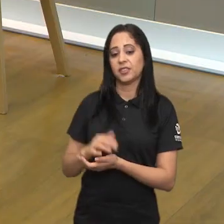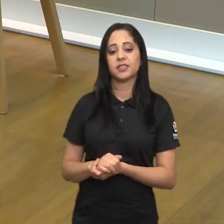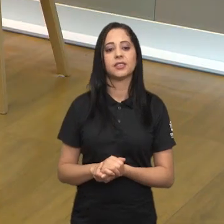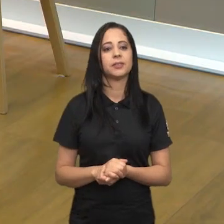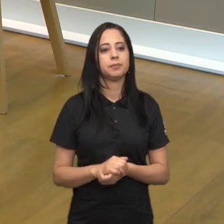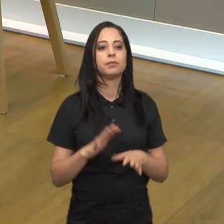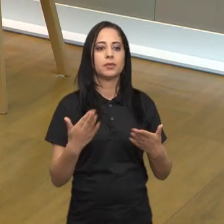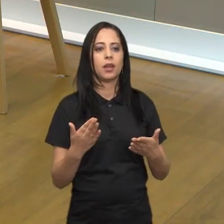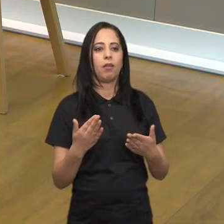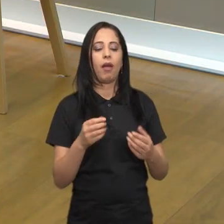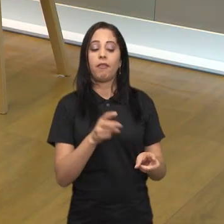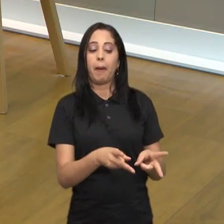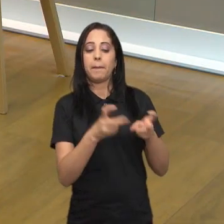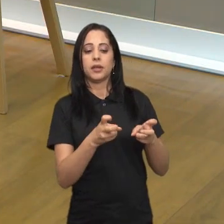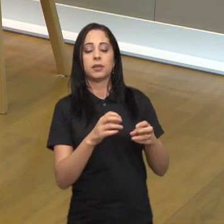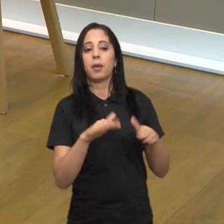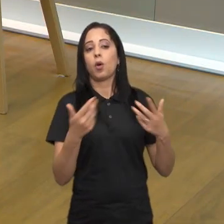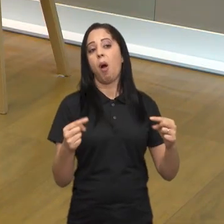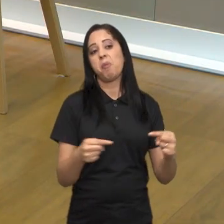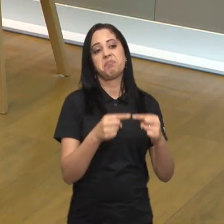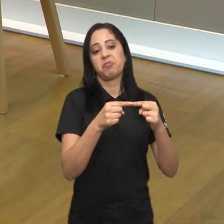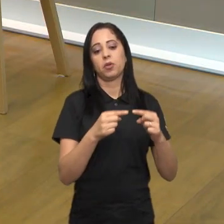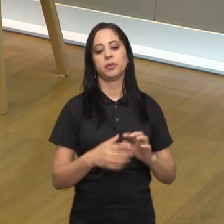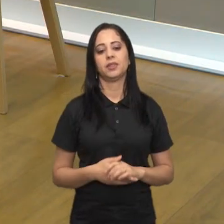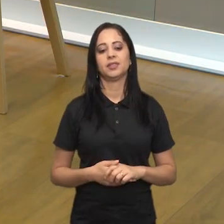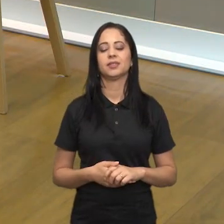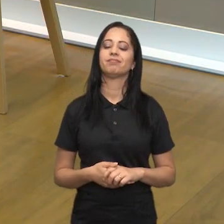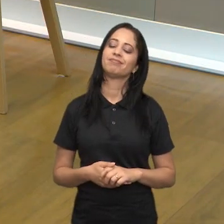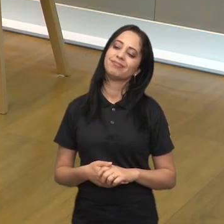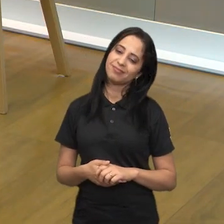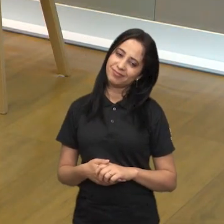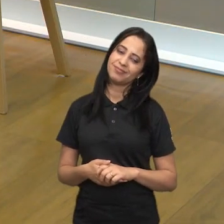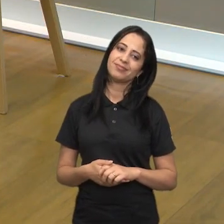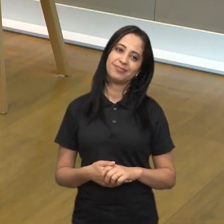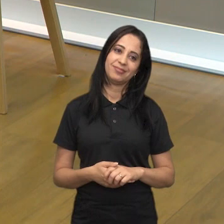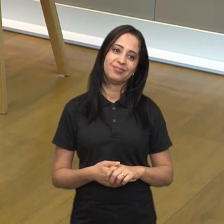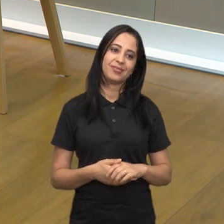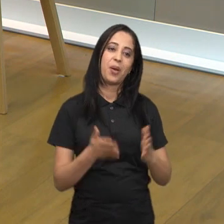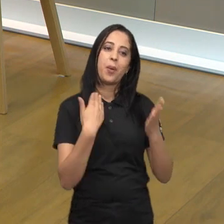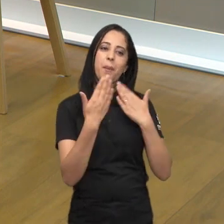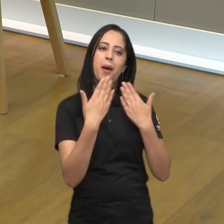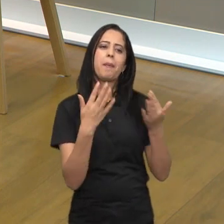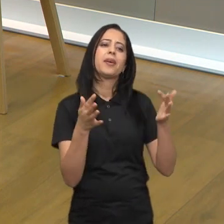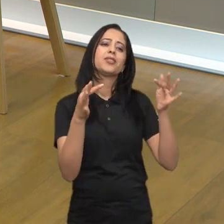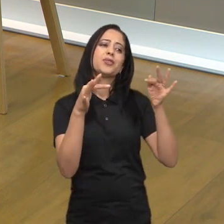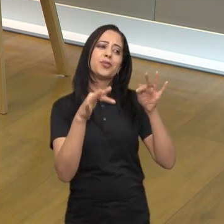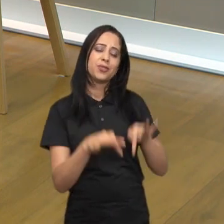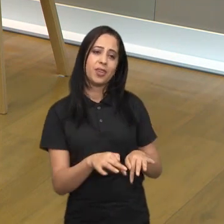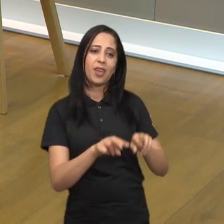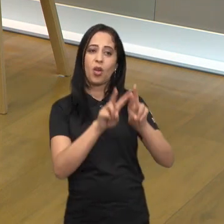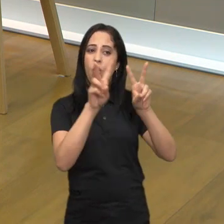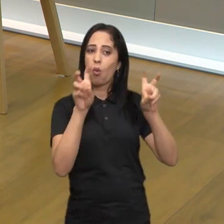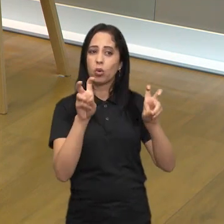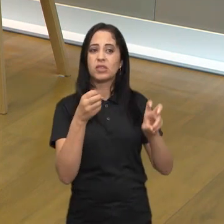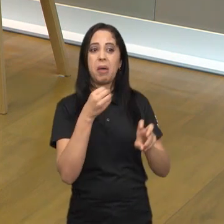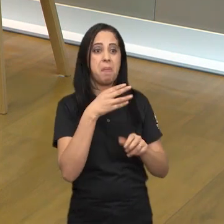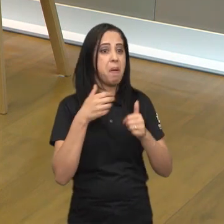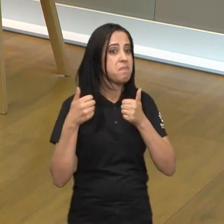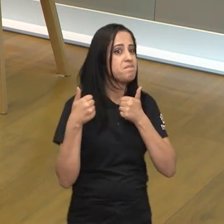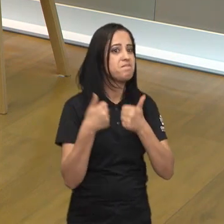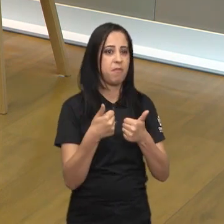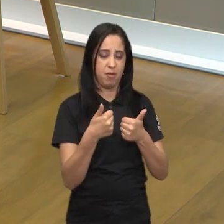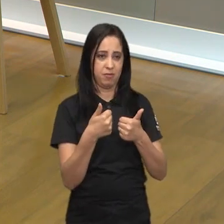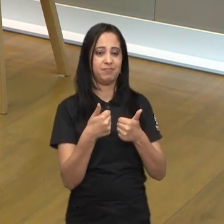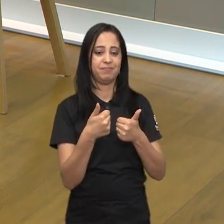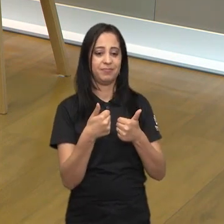Vai entender ali com qual ela se identifica melhor. Doutora Juliana, nosso prazo é curto, porque o assunto é muito bacana,